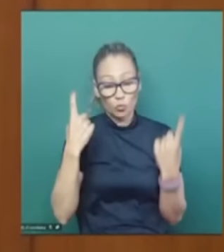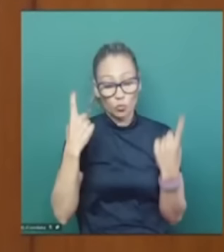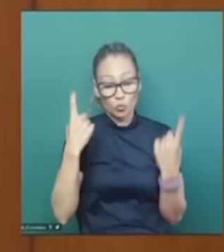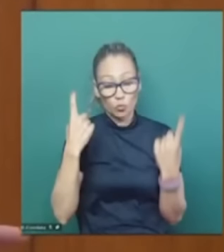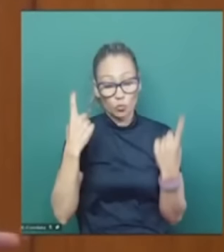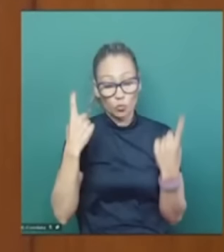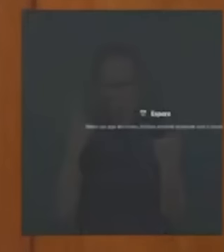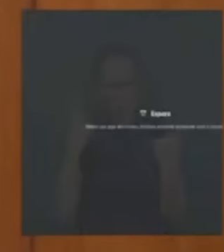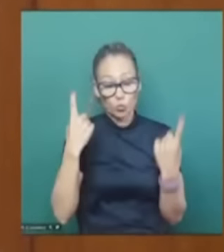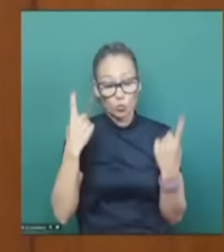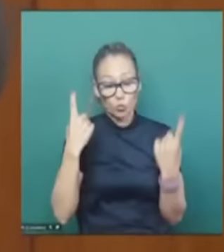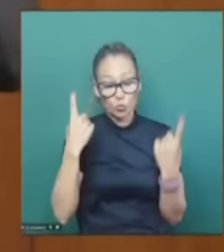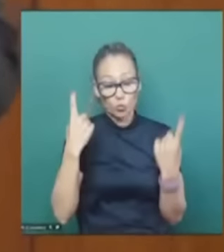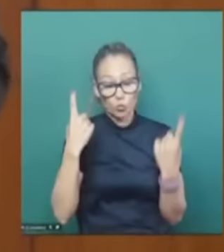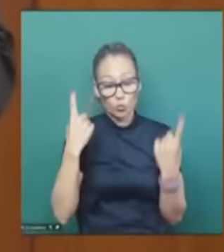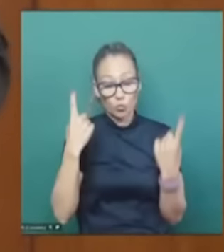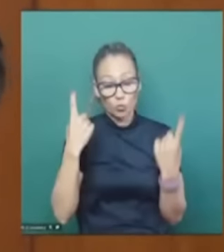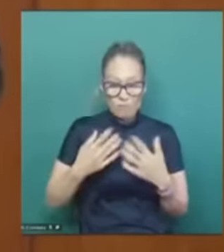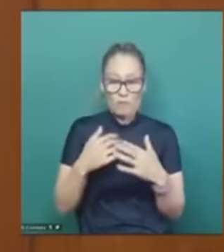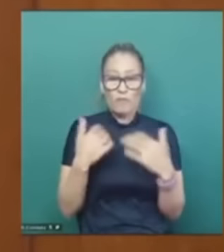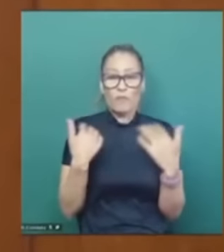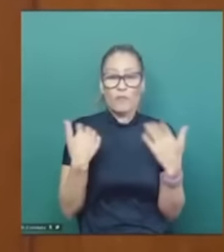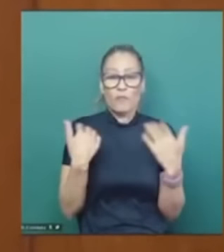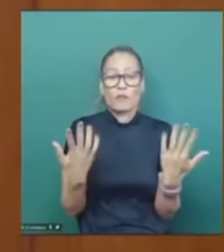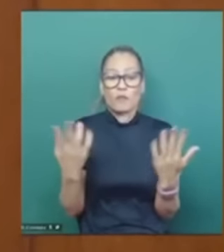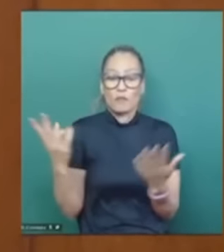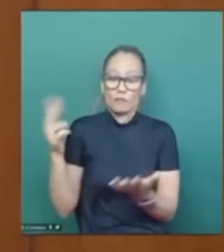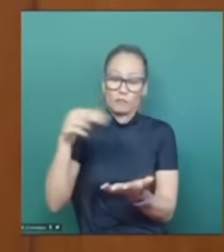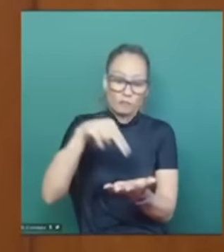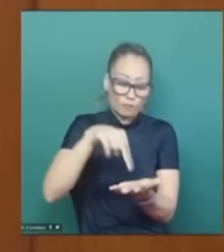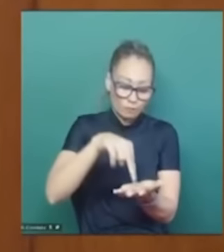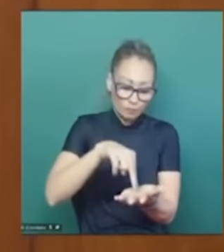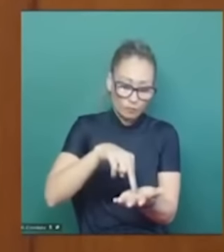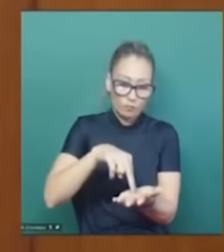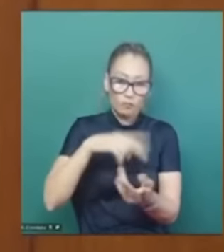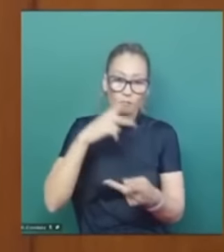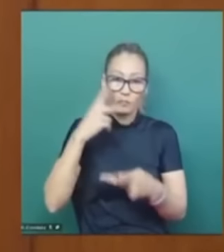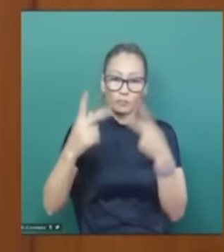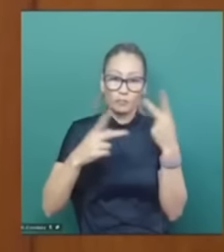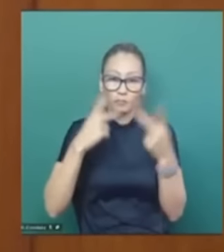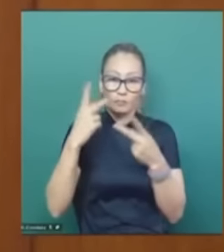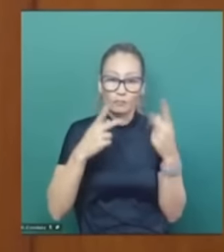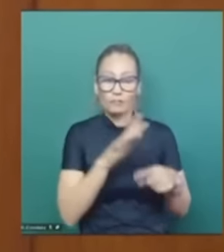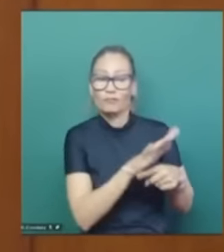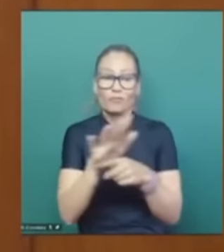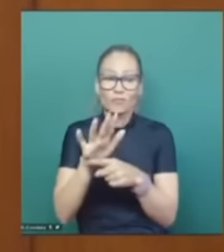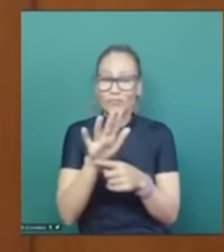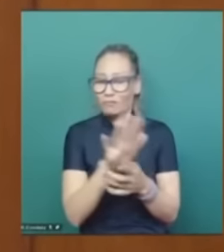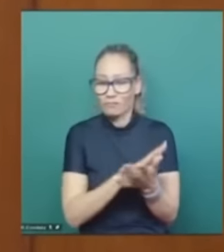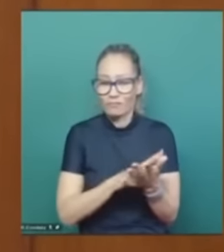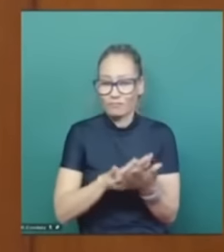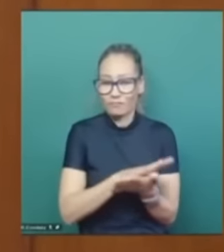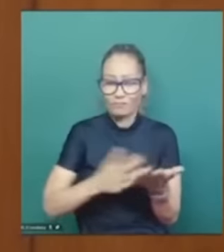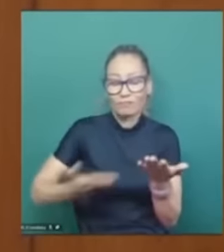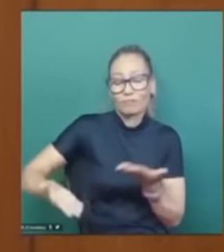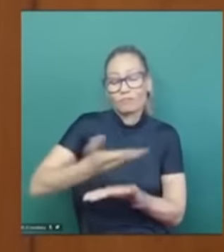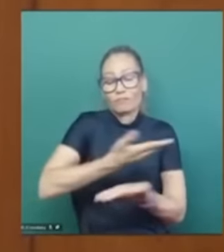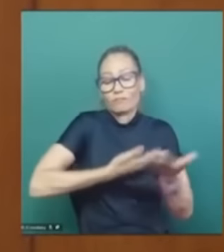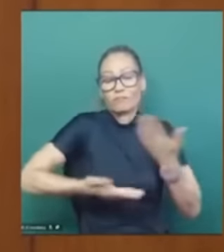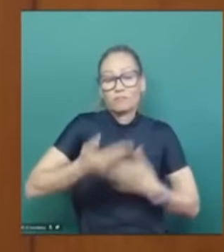diretor? E muito pelo contrário, quando subiu a essa tribuna para trazer suas contribuições, não contribuiu com nada. Muito pelo contrário, falou uma série